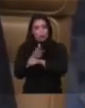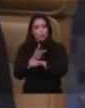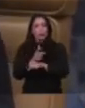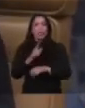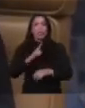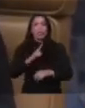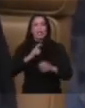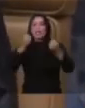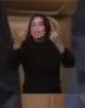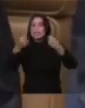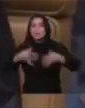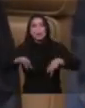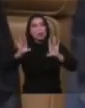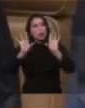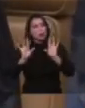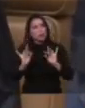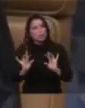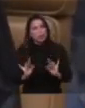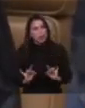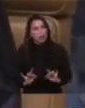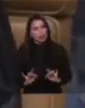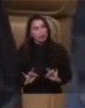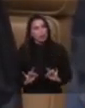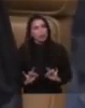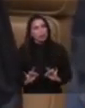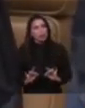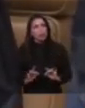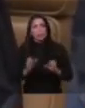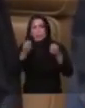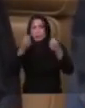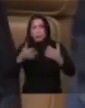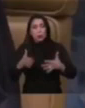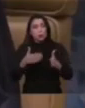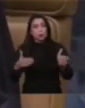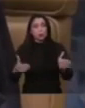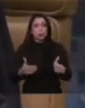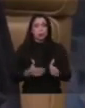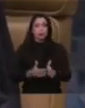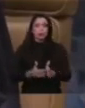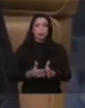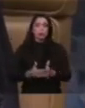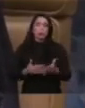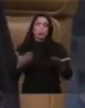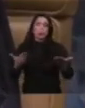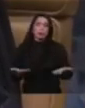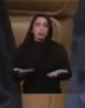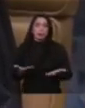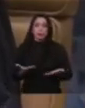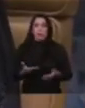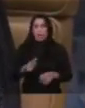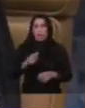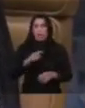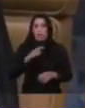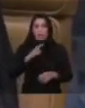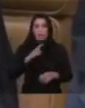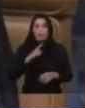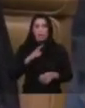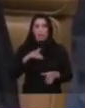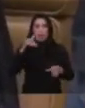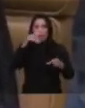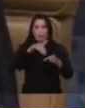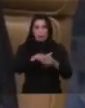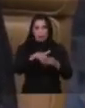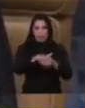amplamente, contando exatamente essa história que eu acabo de relatar. Evidentemente que eleição não se toma, eleição se